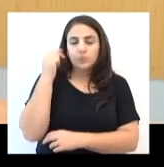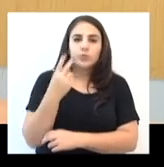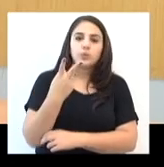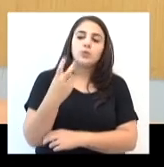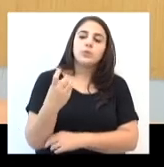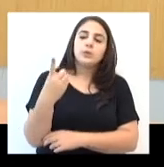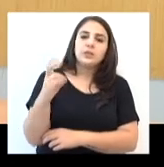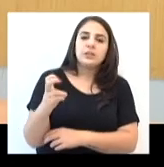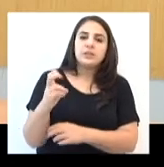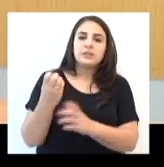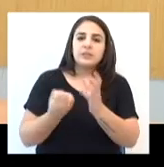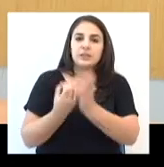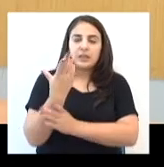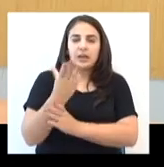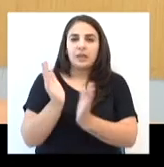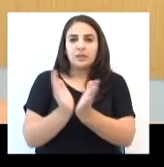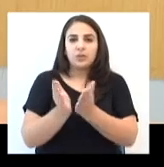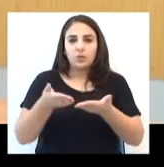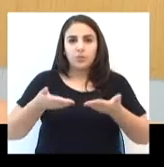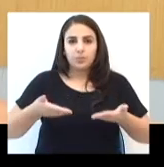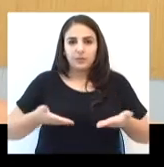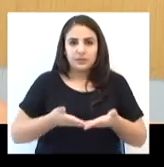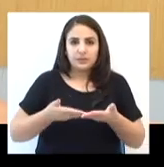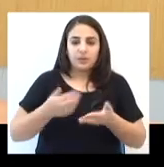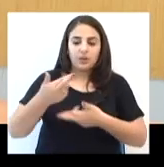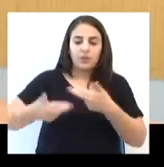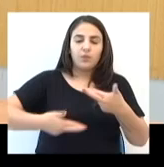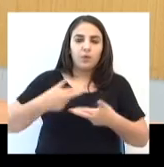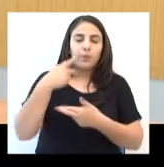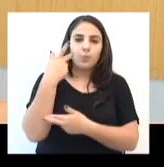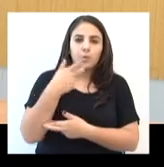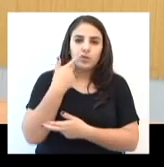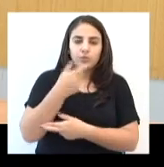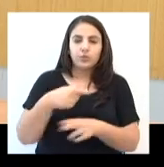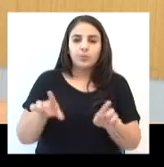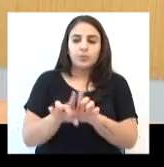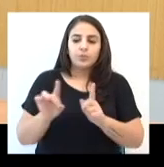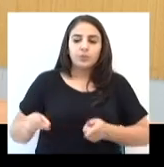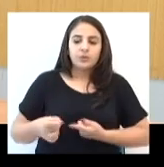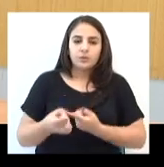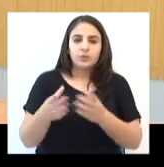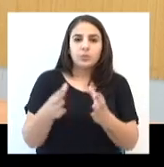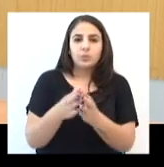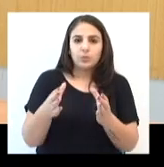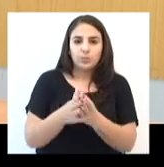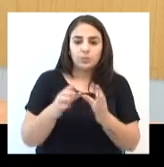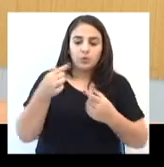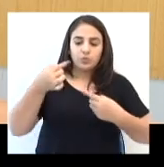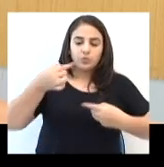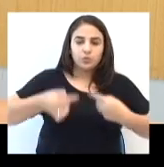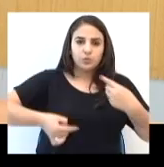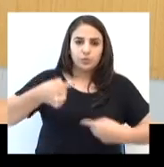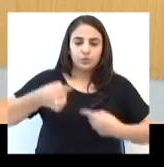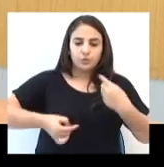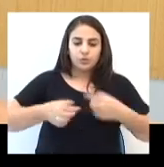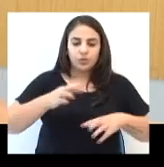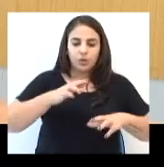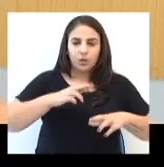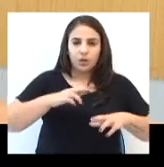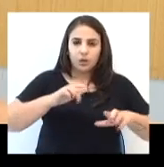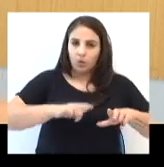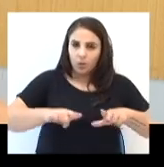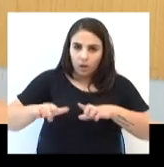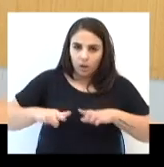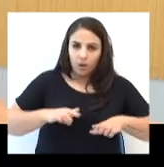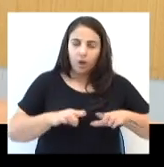foi criada a Frente Parlamentar sobre a Reforma Política. O desafio do grupo era de discutir em nível local